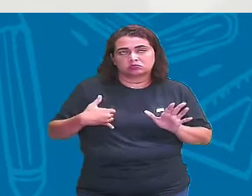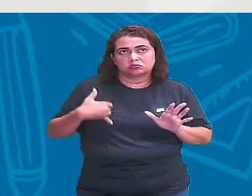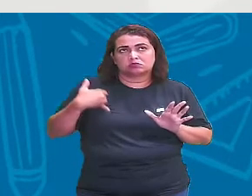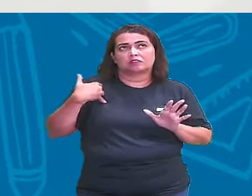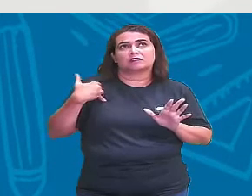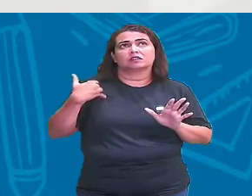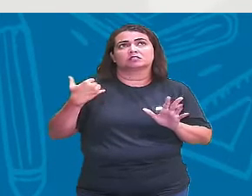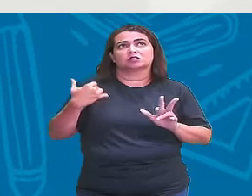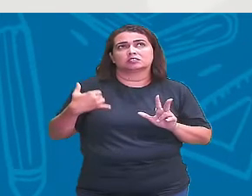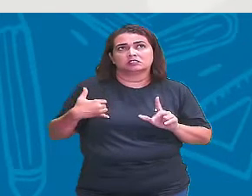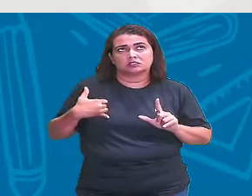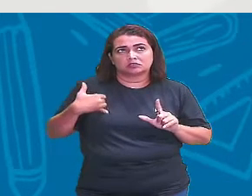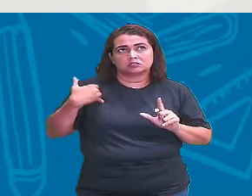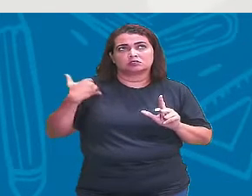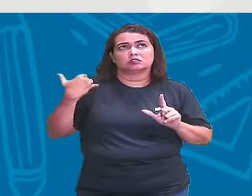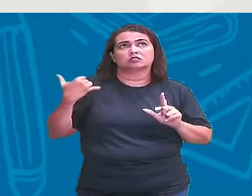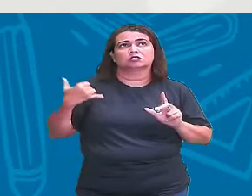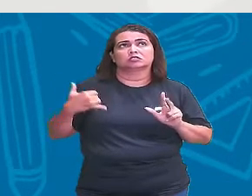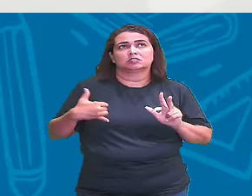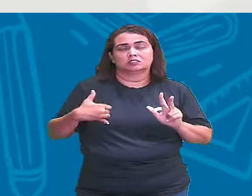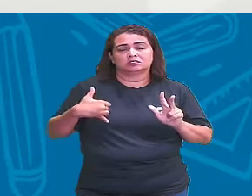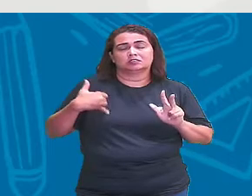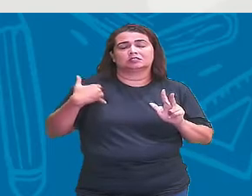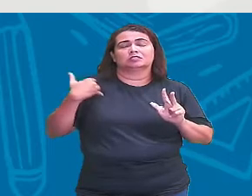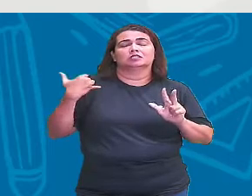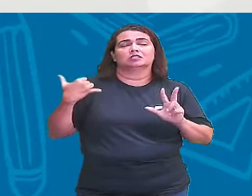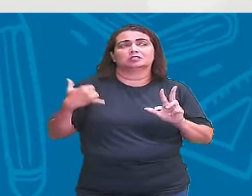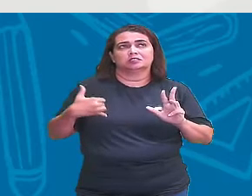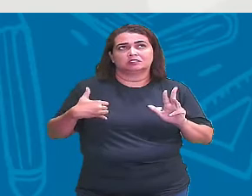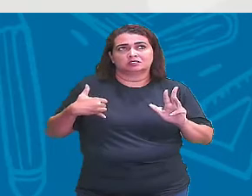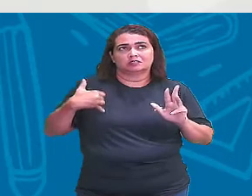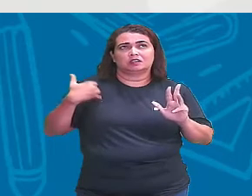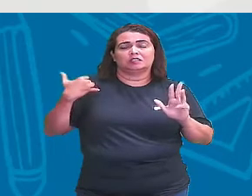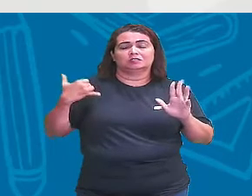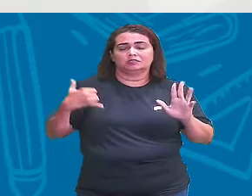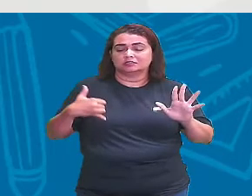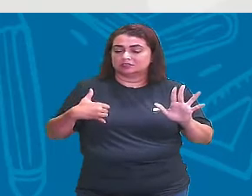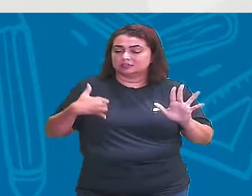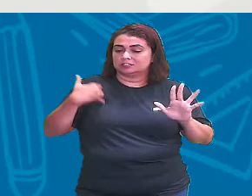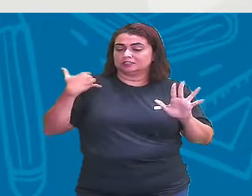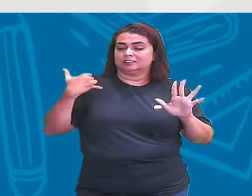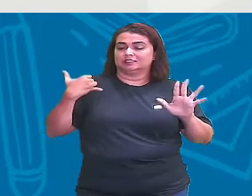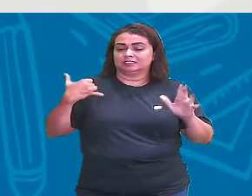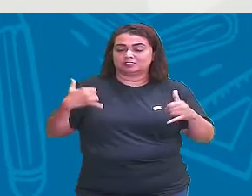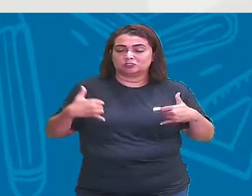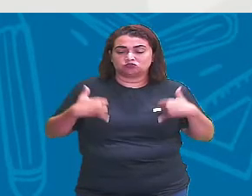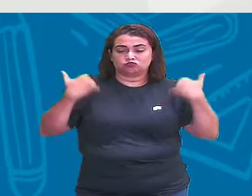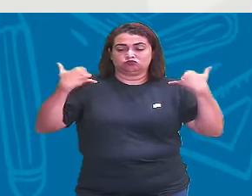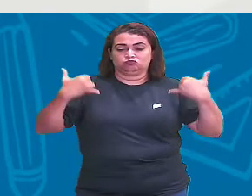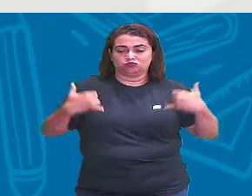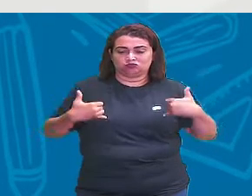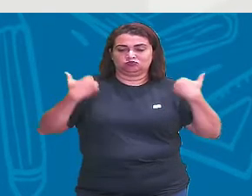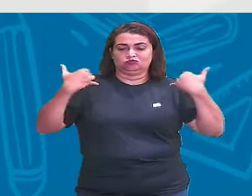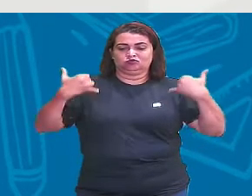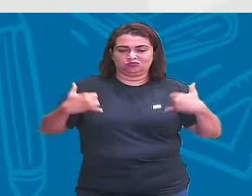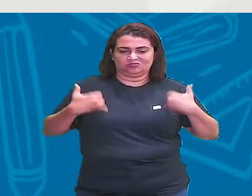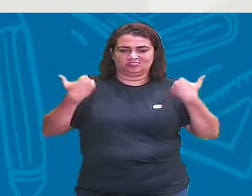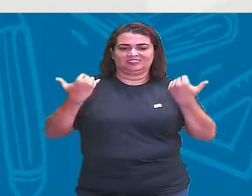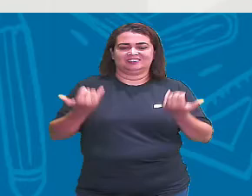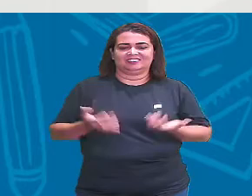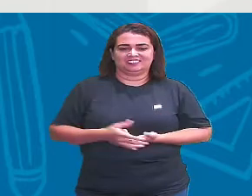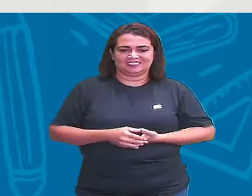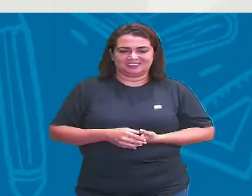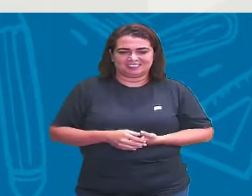1 ano, o aniversário de 2 anos, o aniversário de 3 anos, o aniversário de 4 anos e, por último, eu passei por um aniversário de